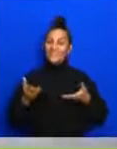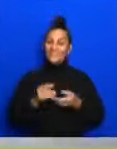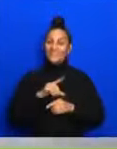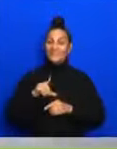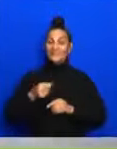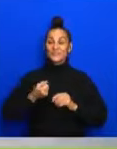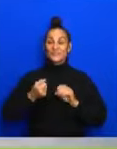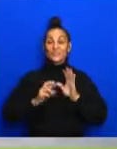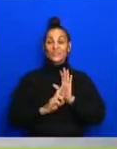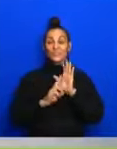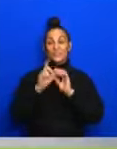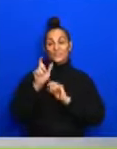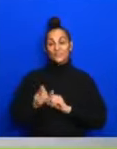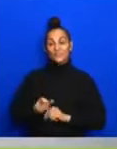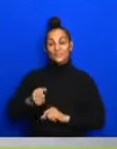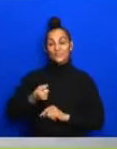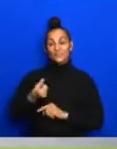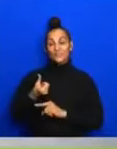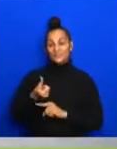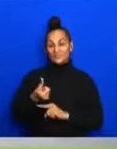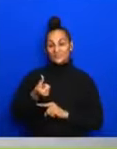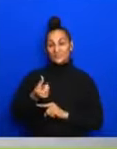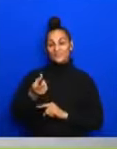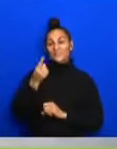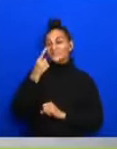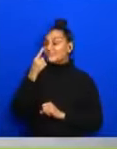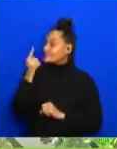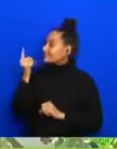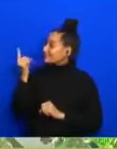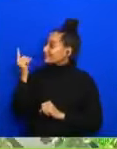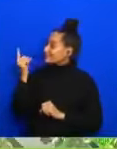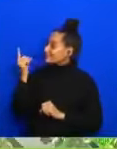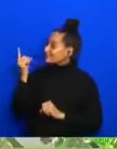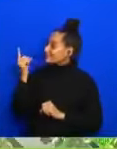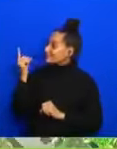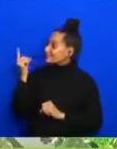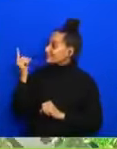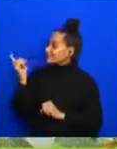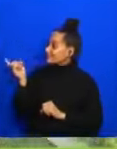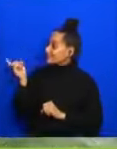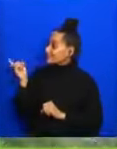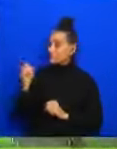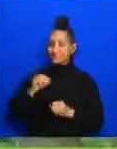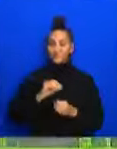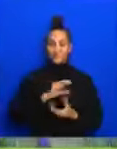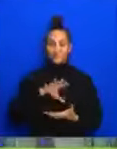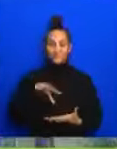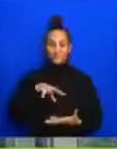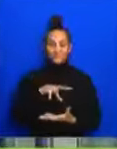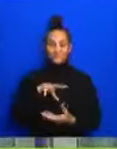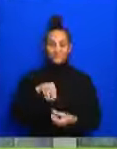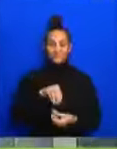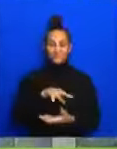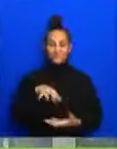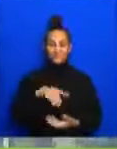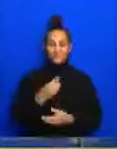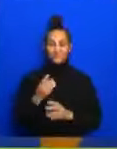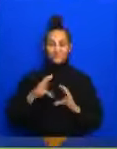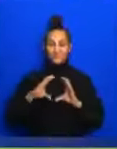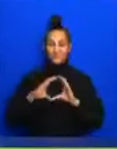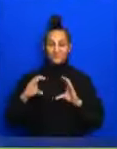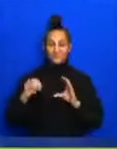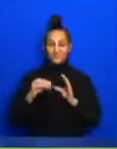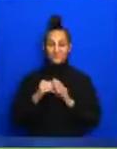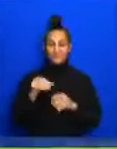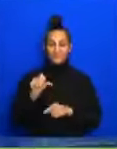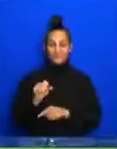Agora, sortearemos o número correspondente à coluna número 6. Bola posicionada, valendo. Globo recarregado, embaralhando 10 bolas